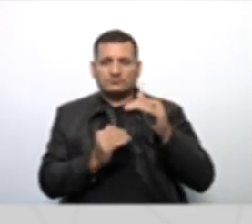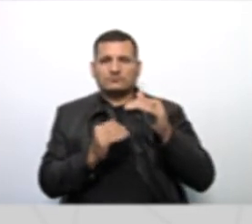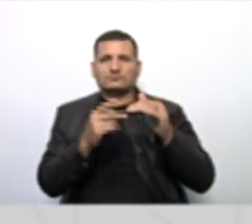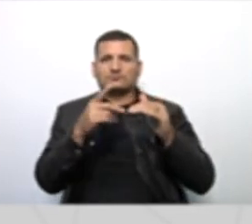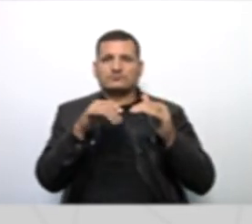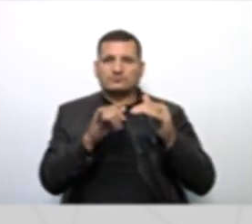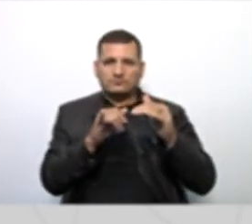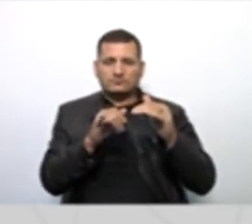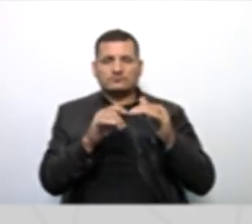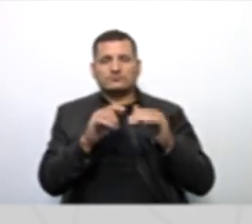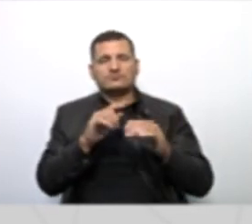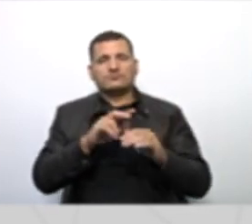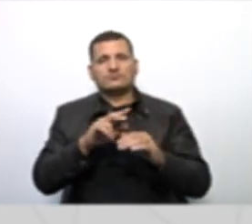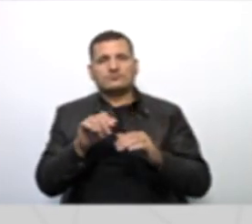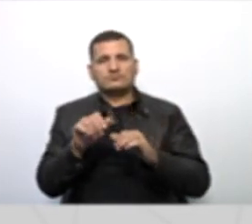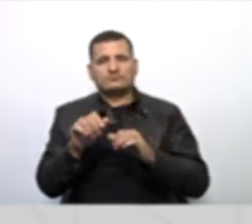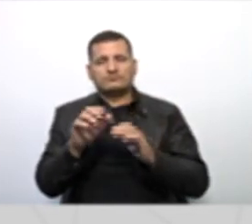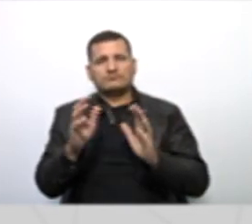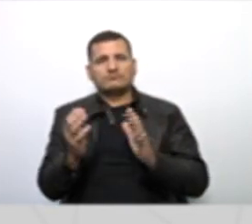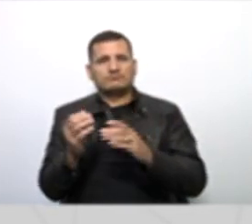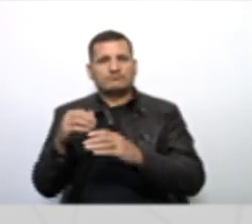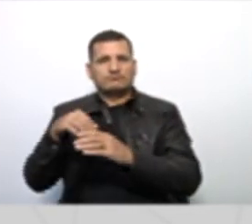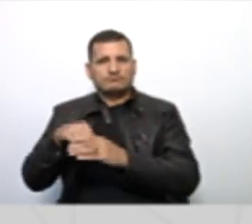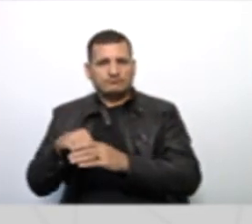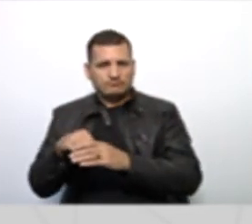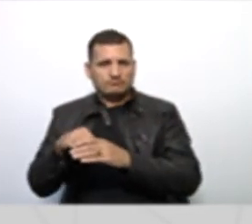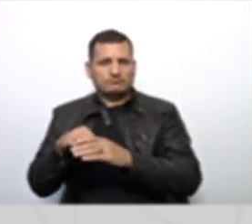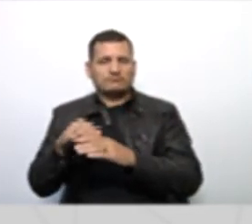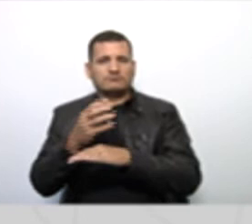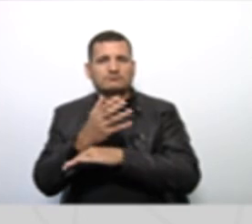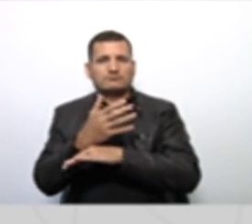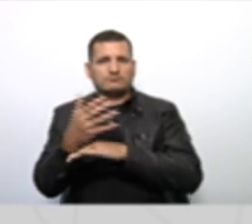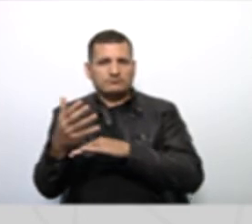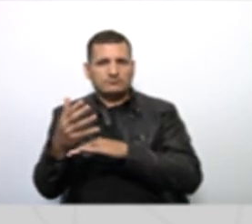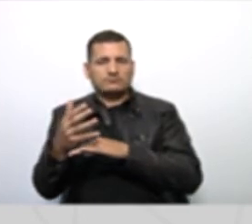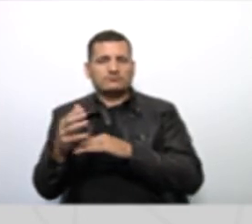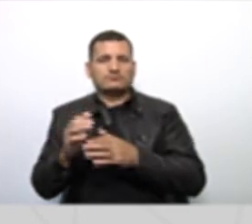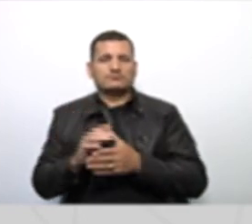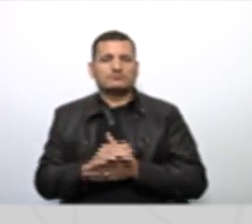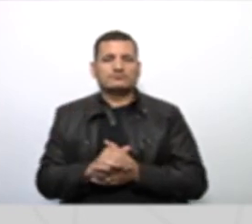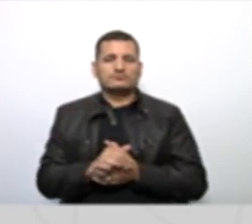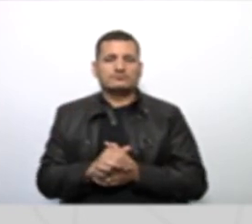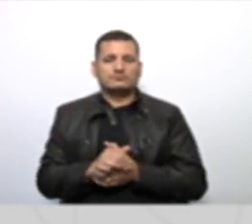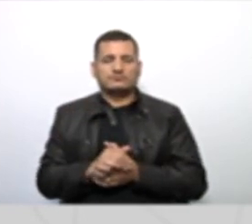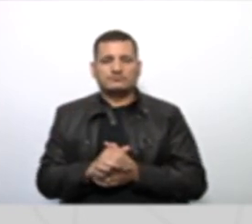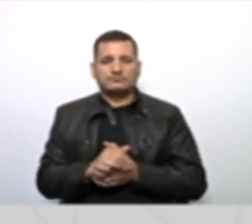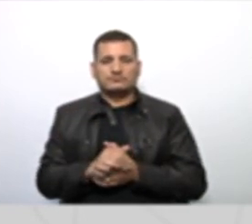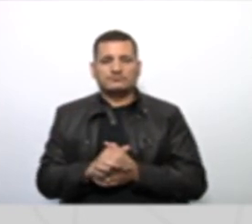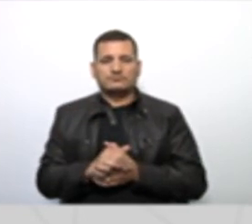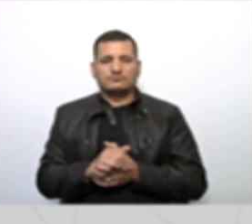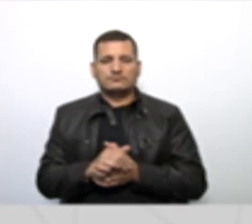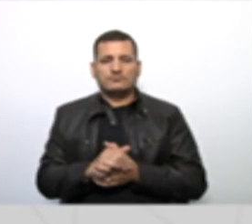eu vou empacotar ele para o Windows. Ok? Para o Windows.